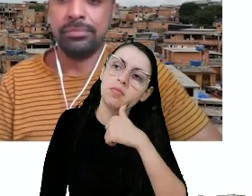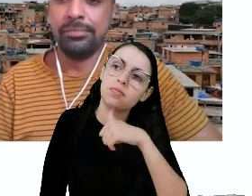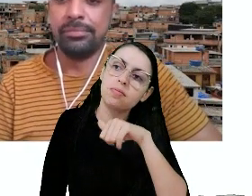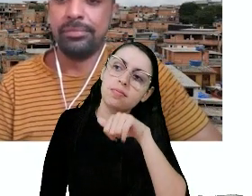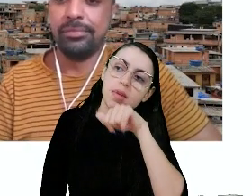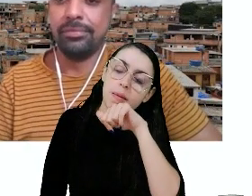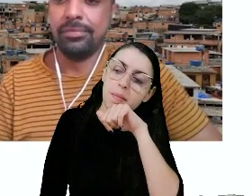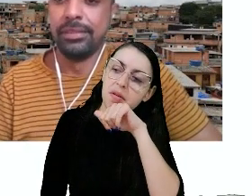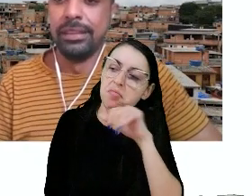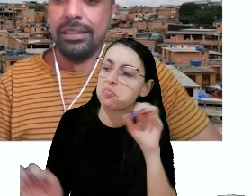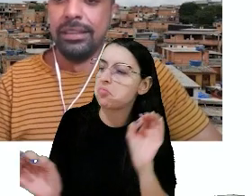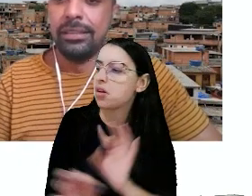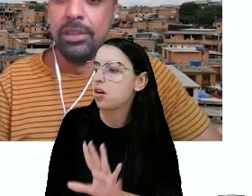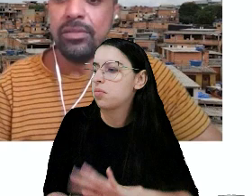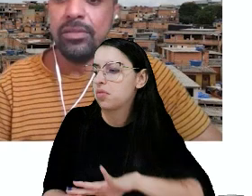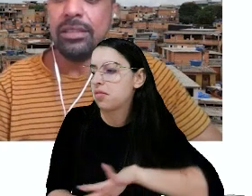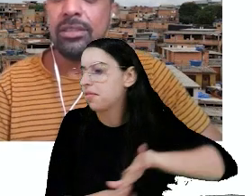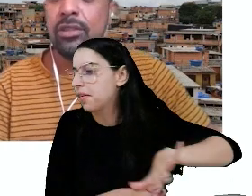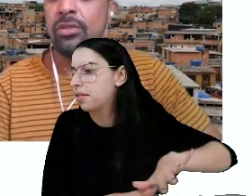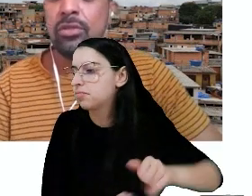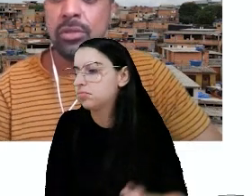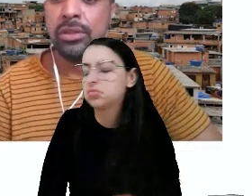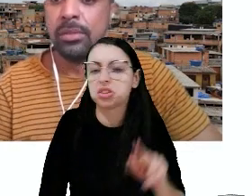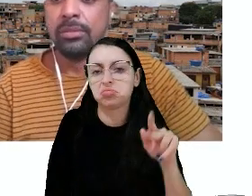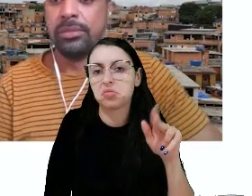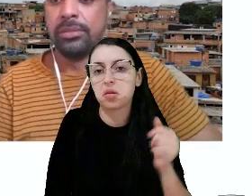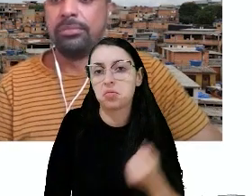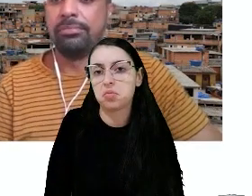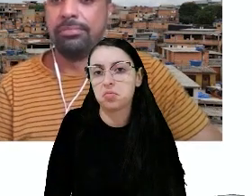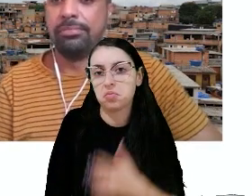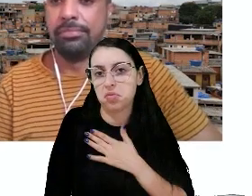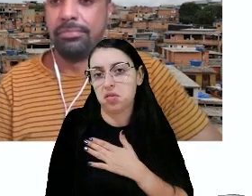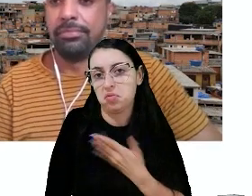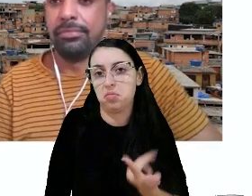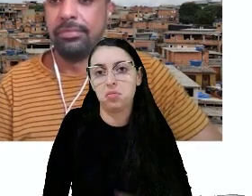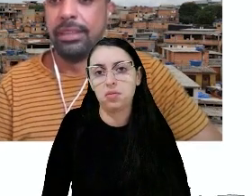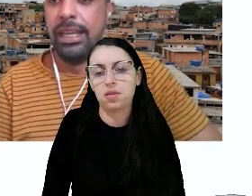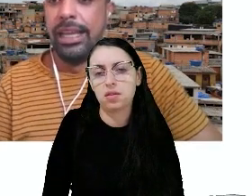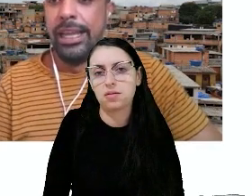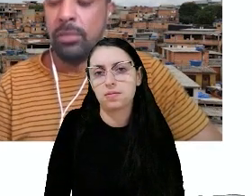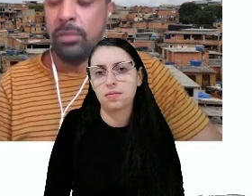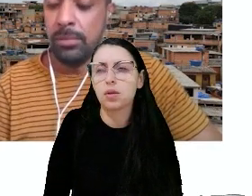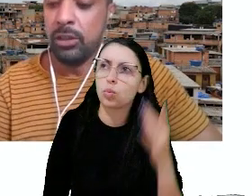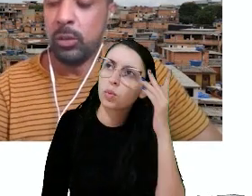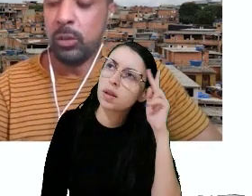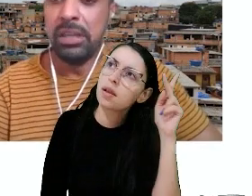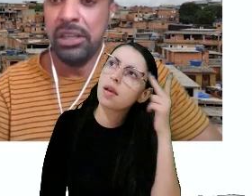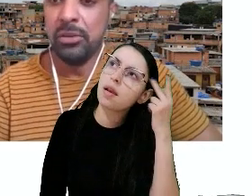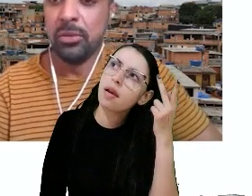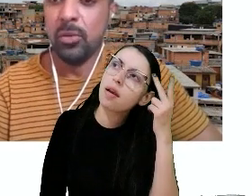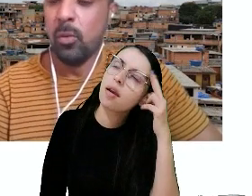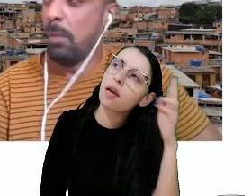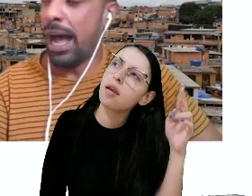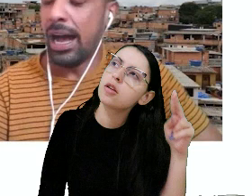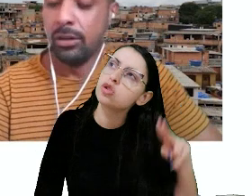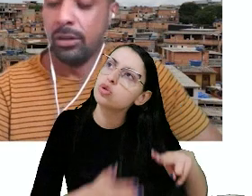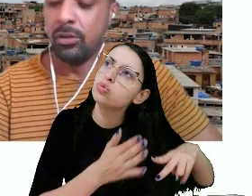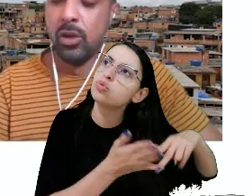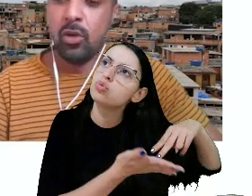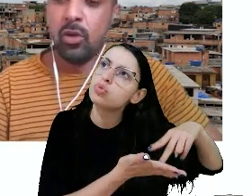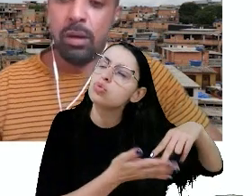de mim, se minha mãe tivesse desistido dos meus irmãos. Eu lembro da minha mãe subindo